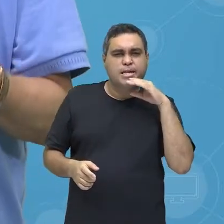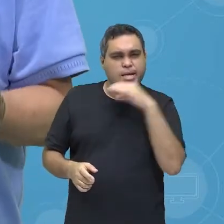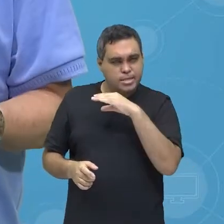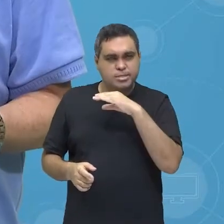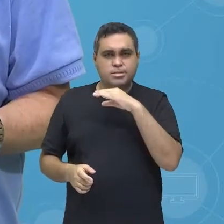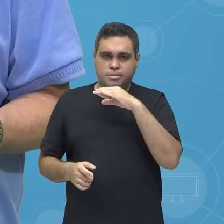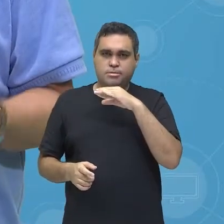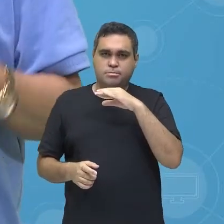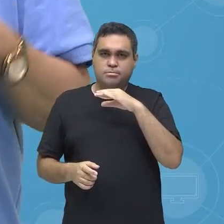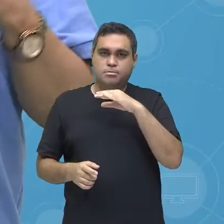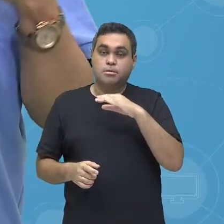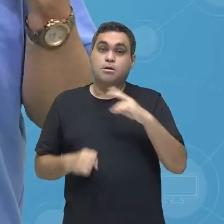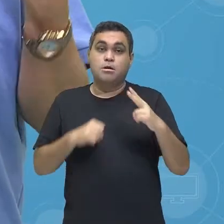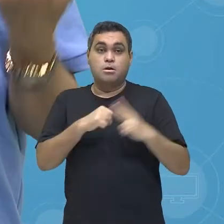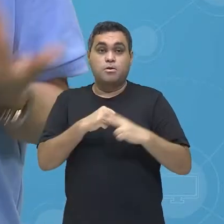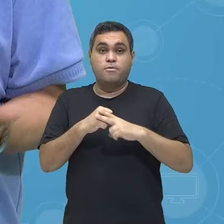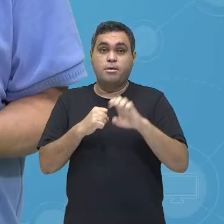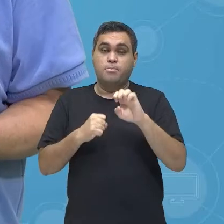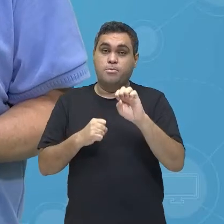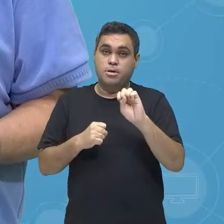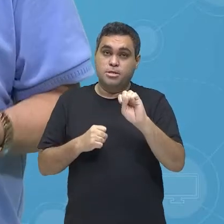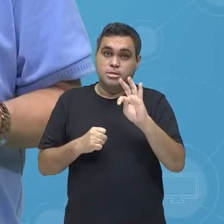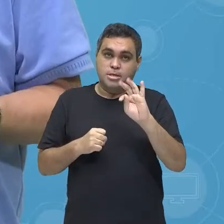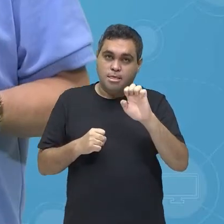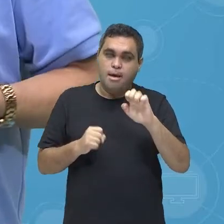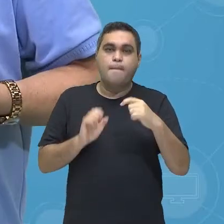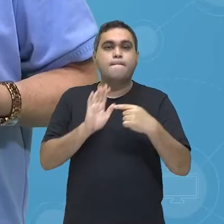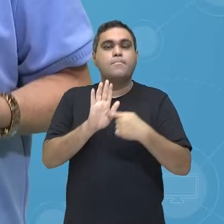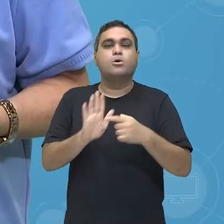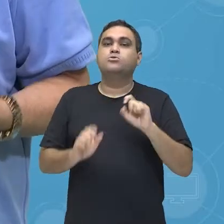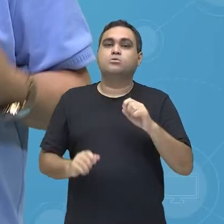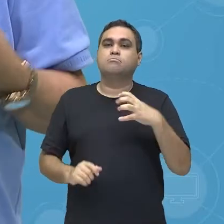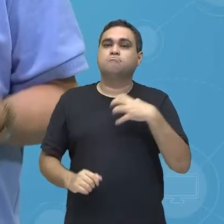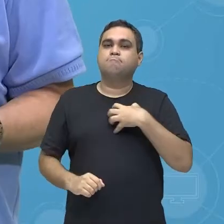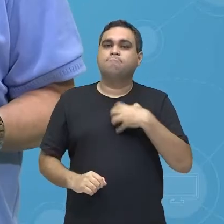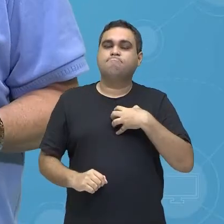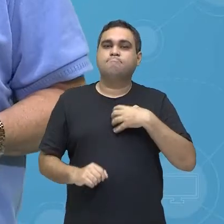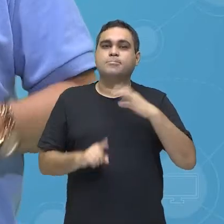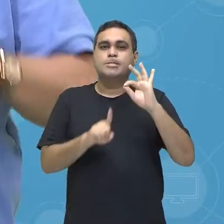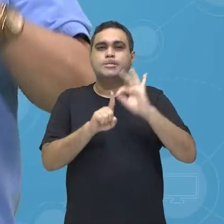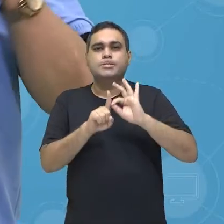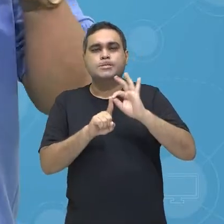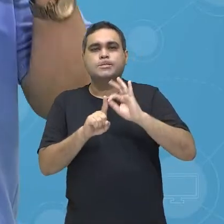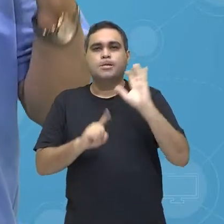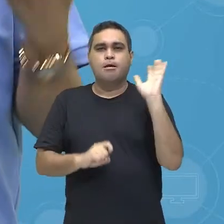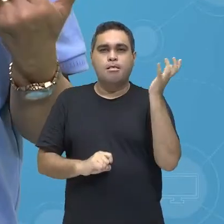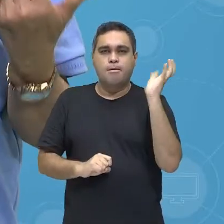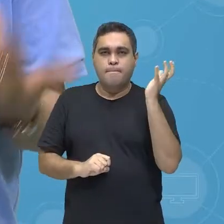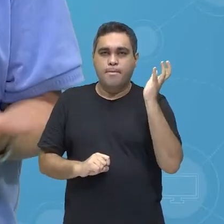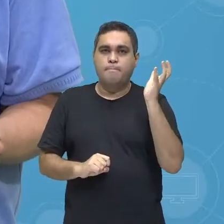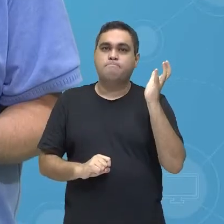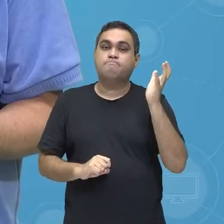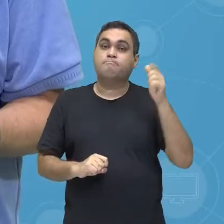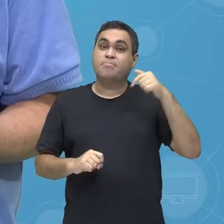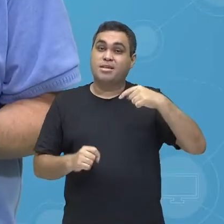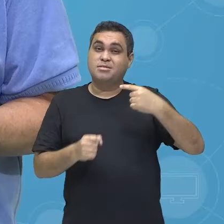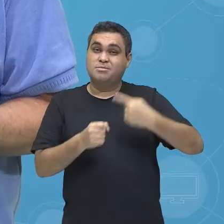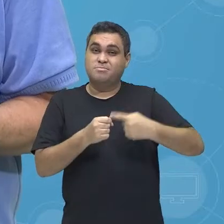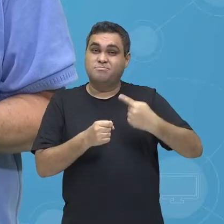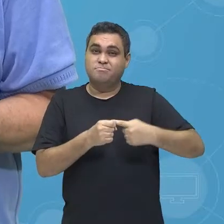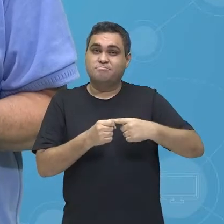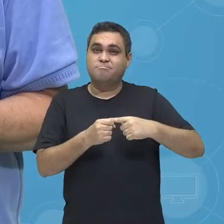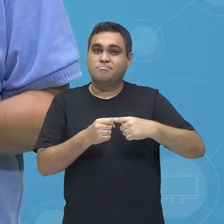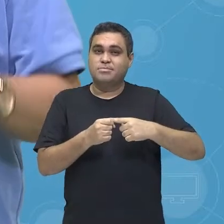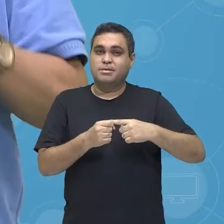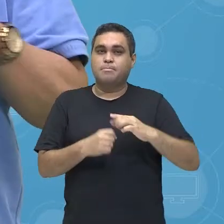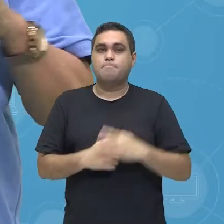indicando temperatura. Então, também nesse sentido, está muito quente neste município. Você não possui um